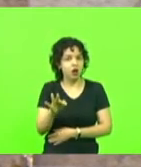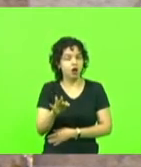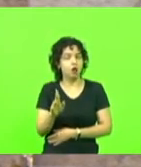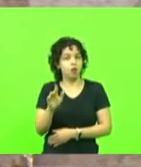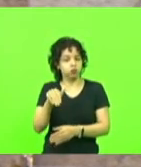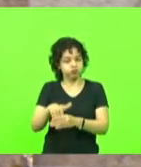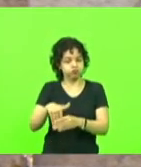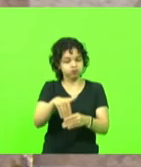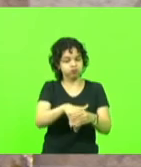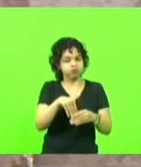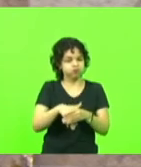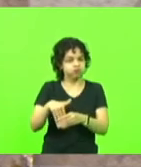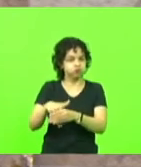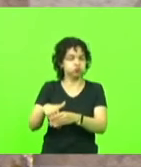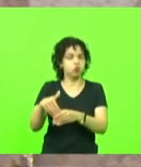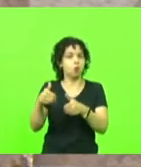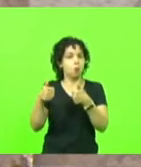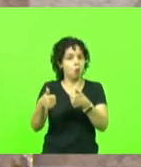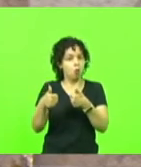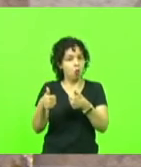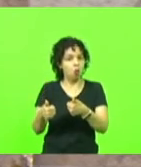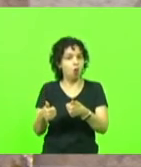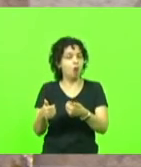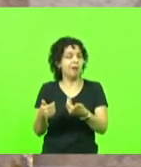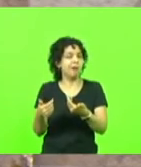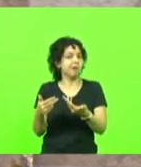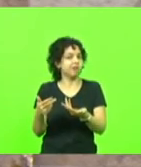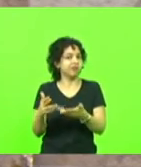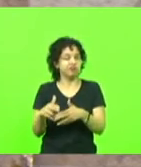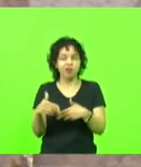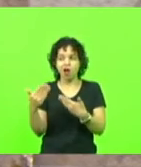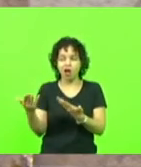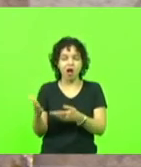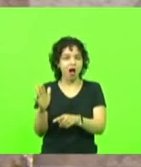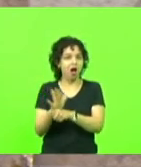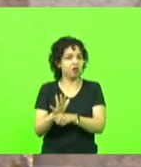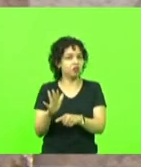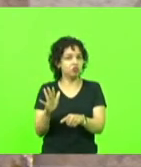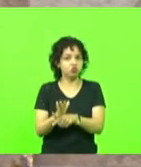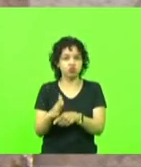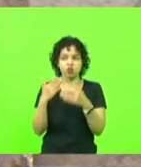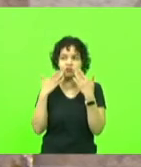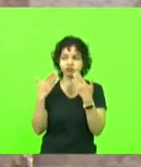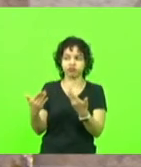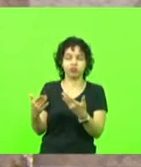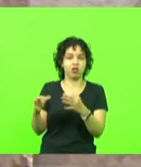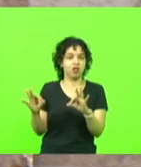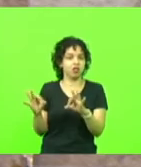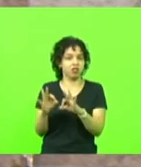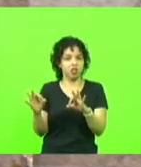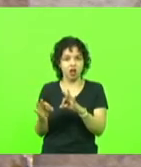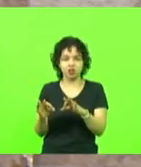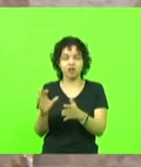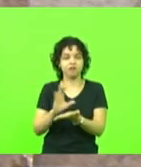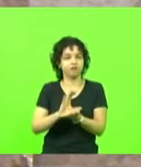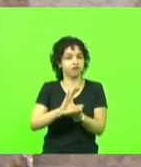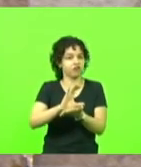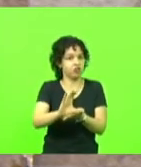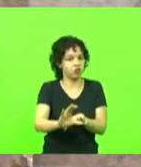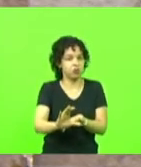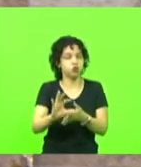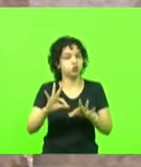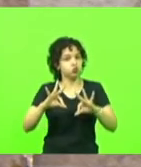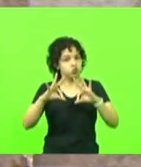aqui, ela não tenha dado, não esteja dando e não está nem previsto o investimento que todos